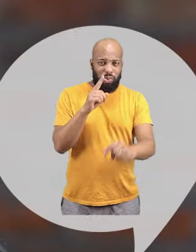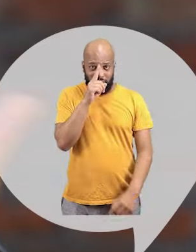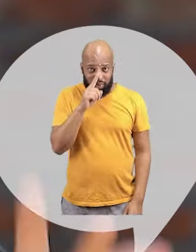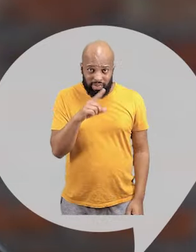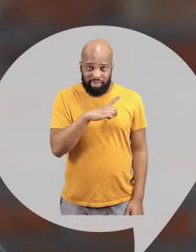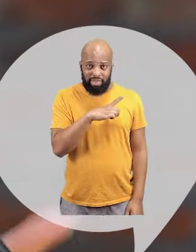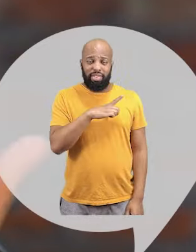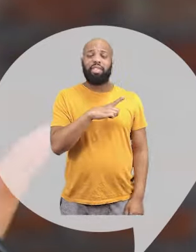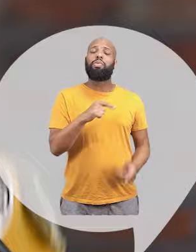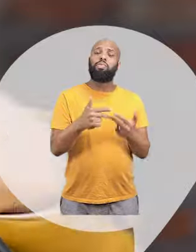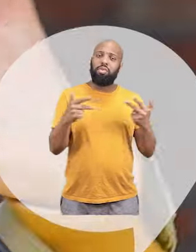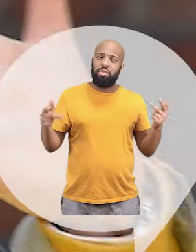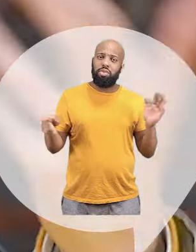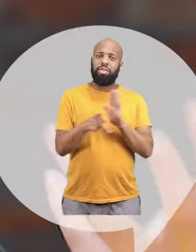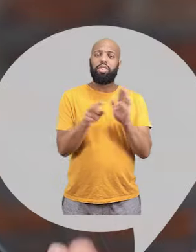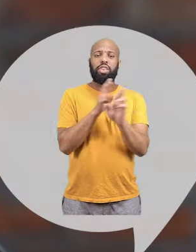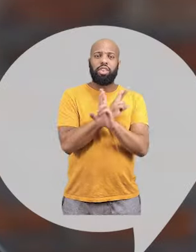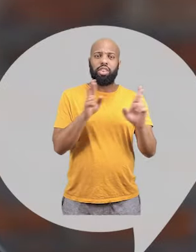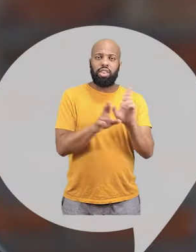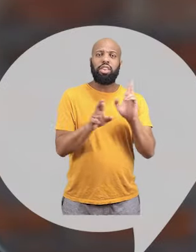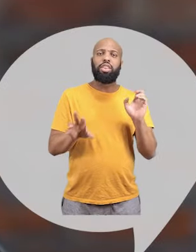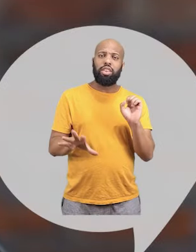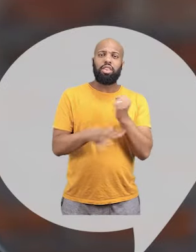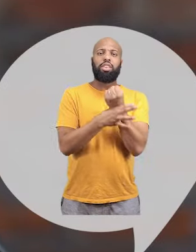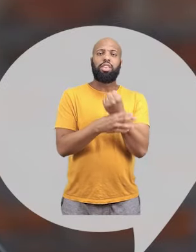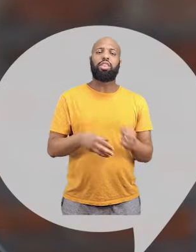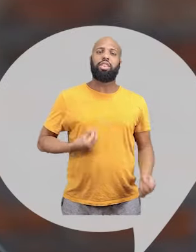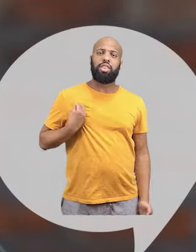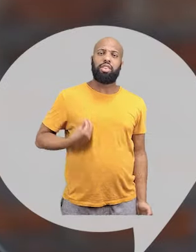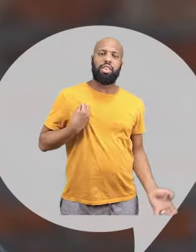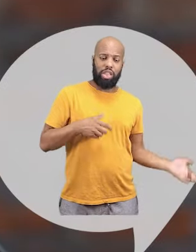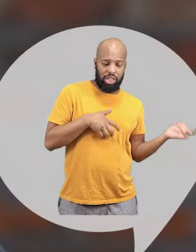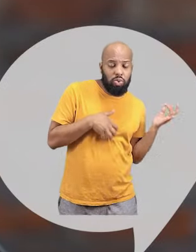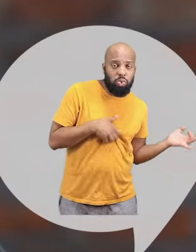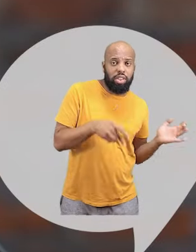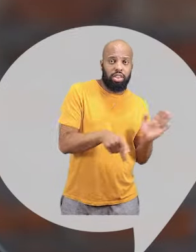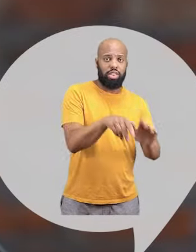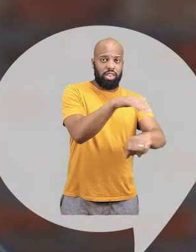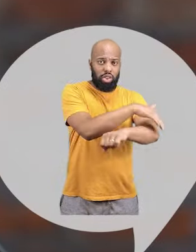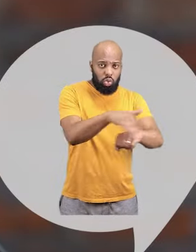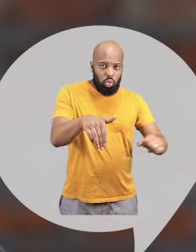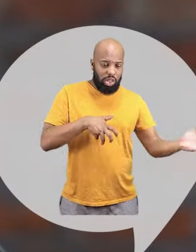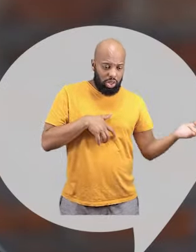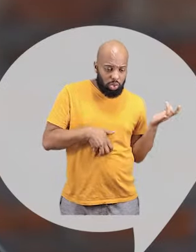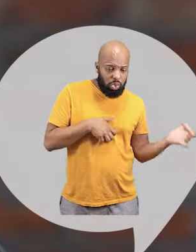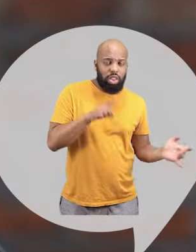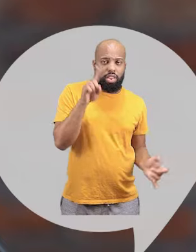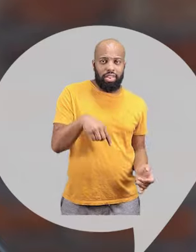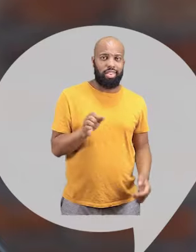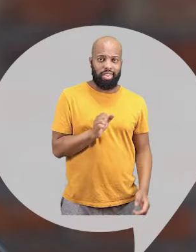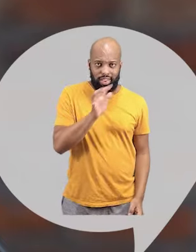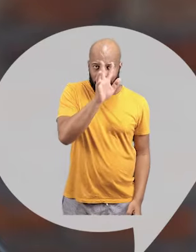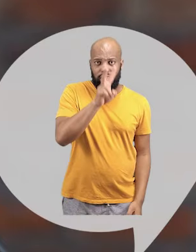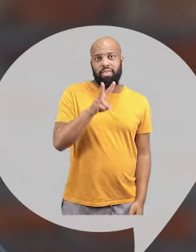é perigoso né tipo existe uma questão de segurança ali de tipo você tá com um instrumento na rua instrumento é caro sabe